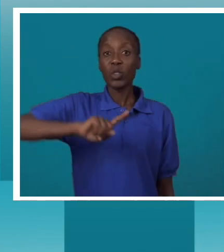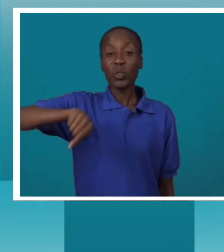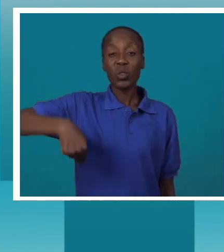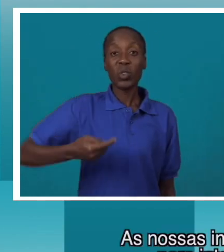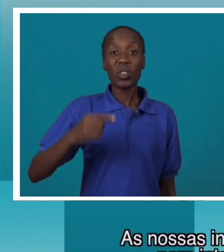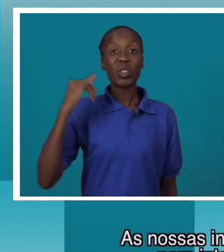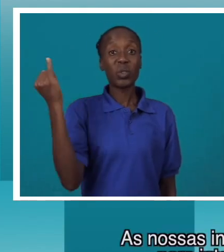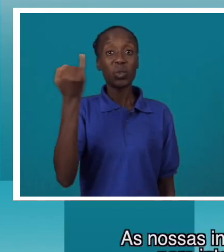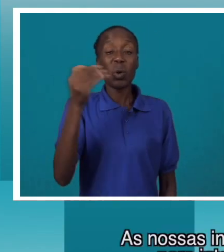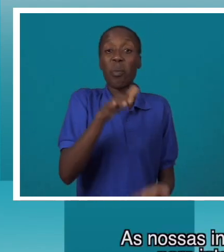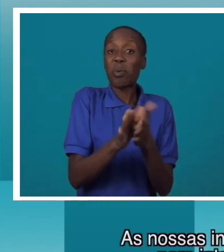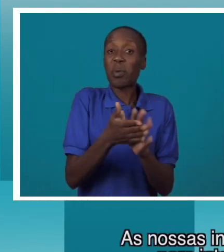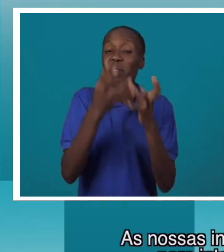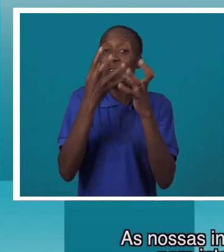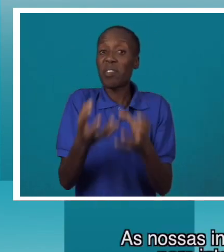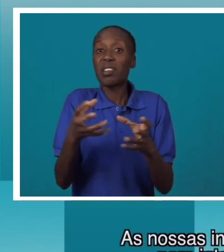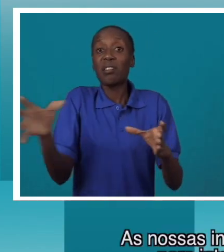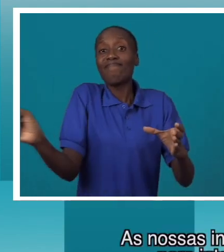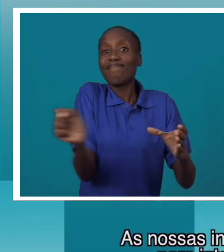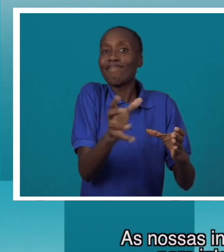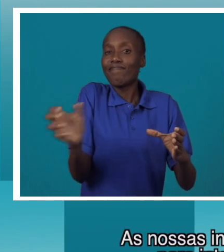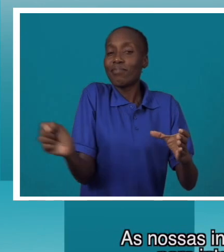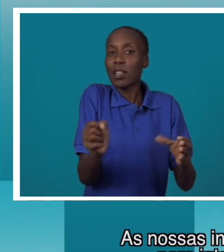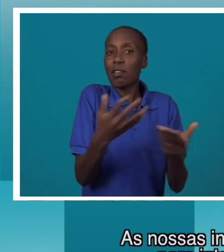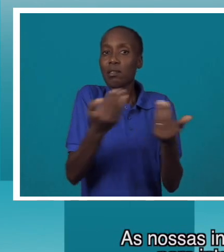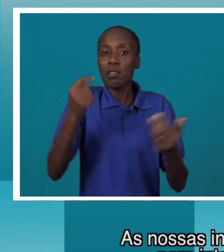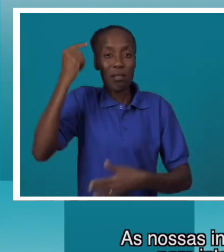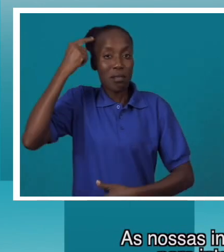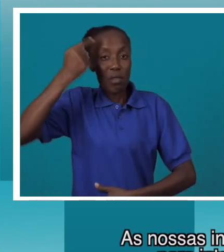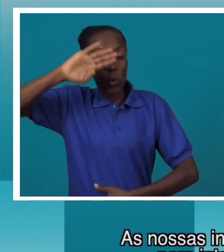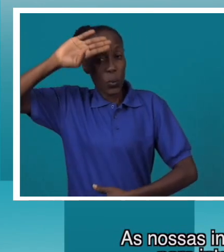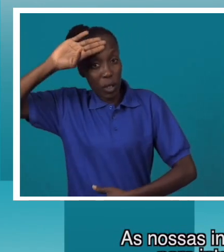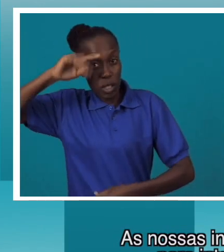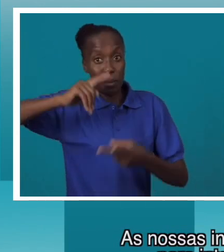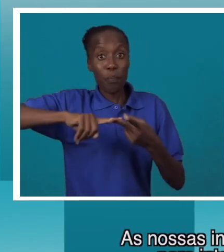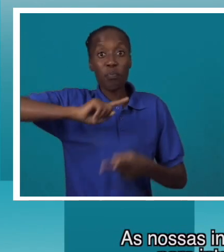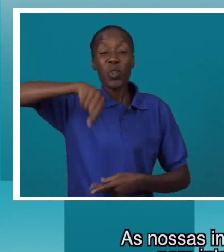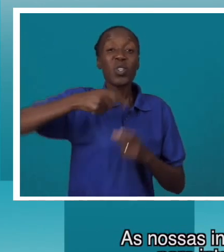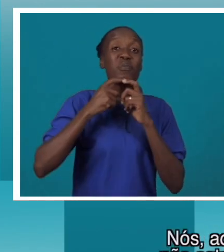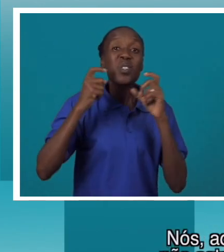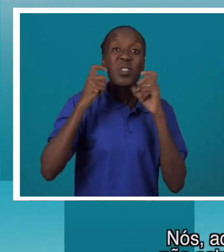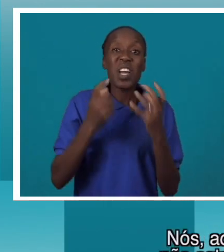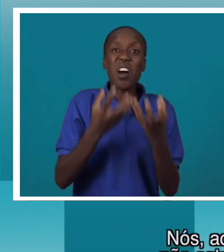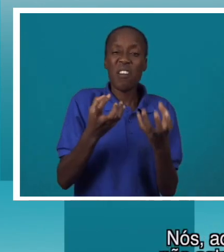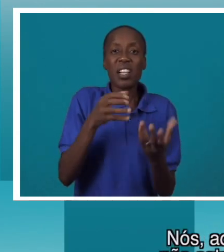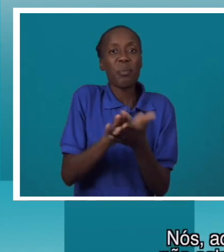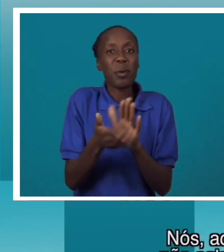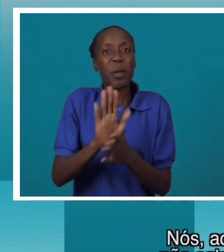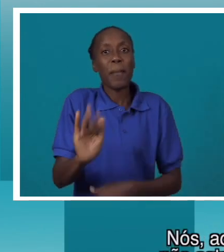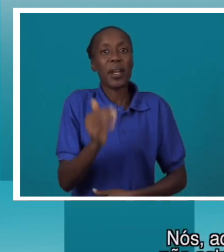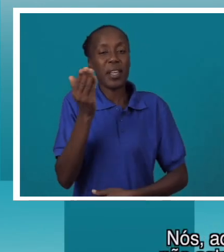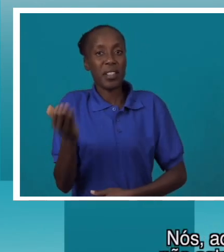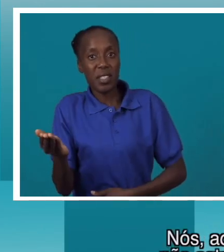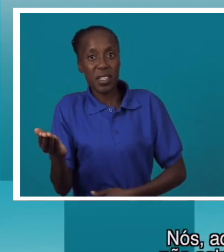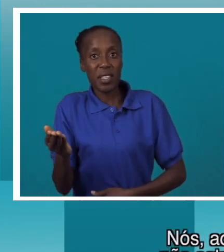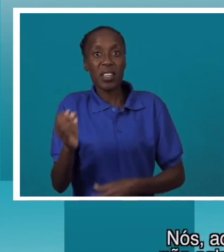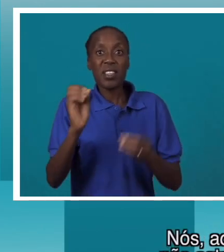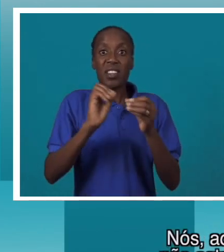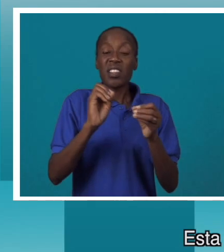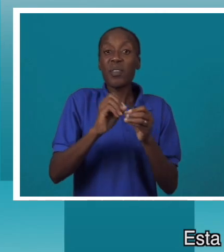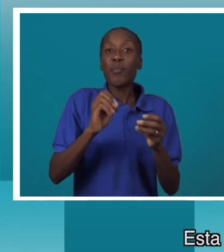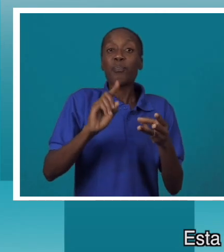As instituições não estão preparadas para integrar as crianças com autismo. Nós aqui em Moçambique ainda não estamos preparados para isso.